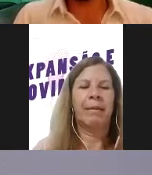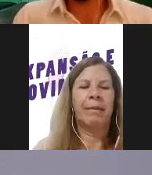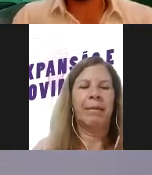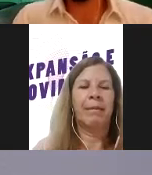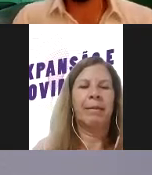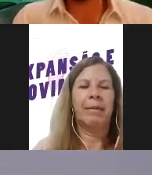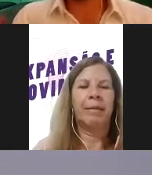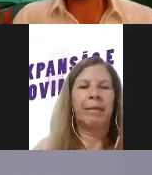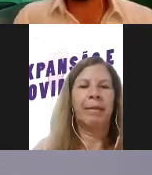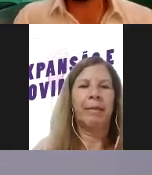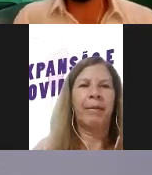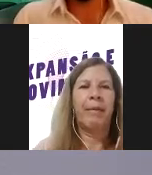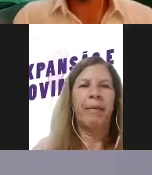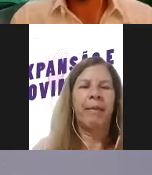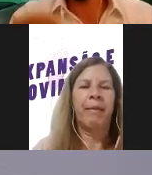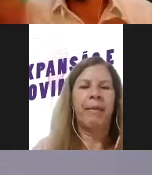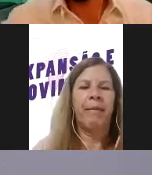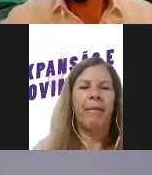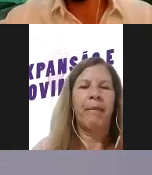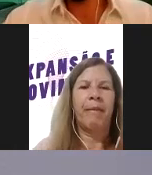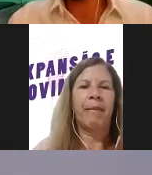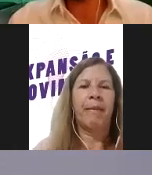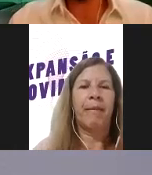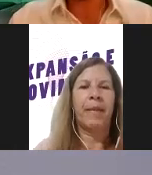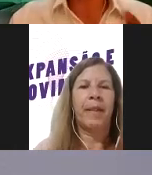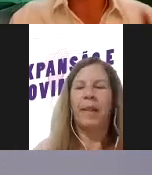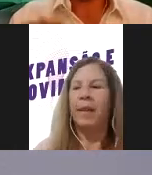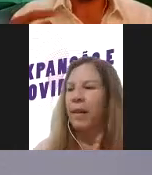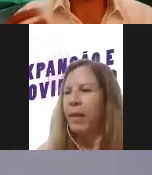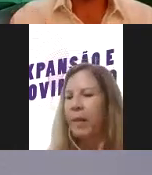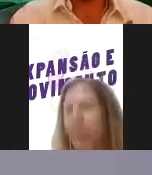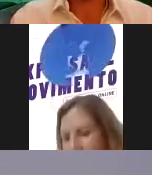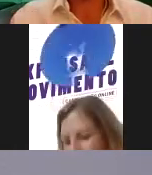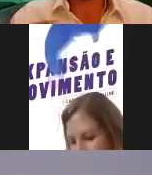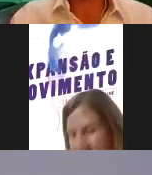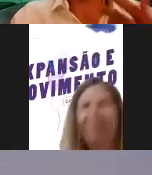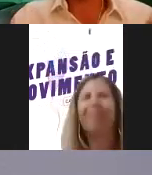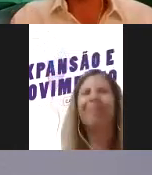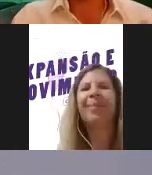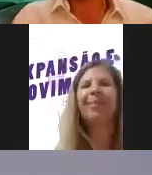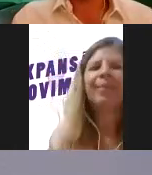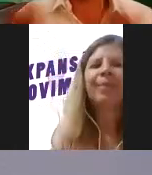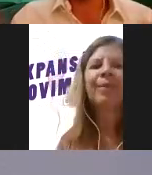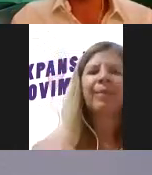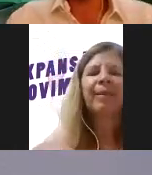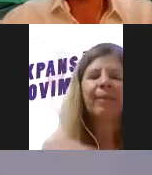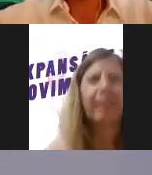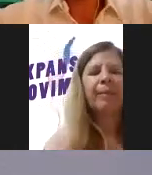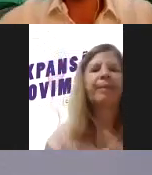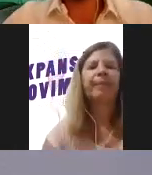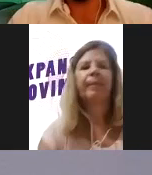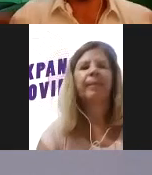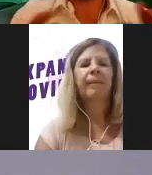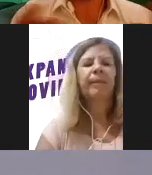Então, vamos lá, ele está estável, vou deixar na UTI sim, porque ele precisa de uma atenção maior. Não